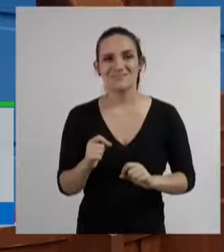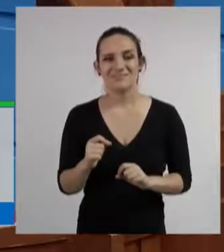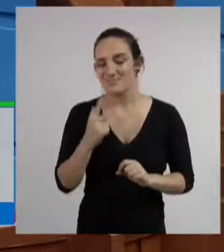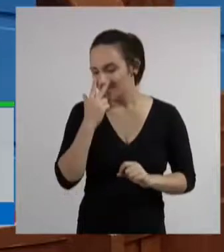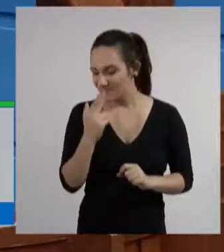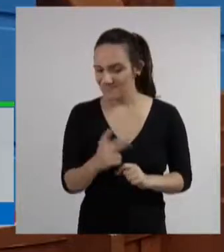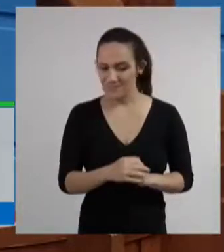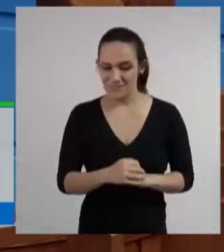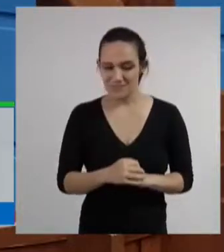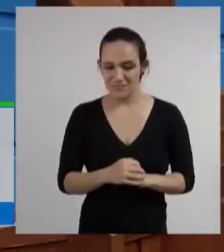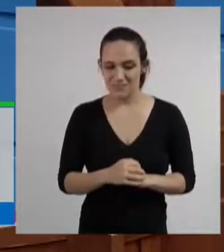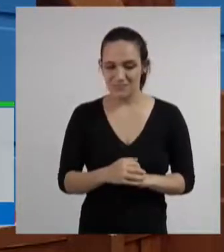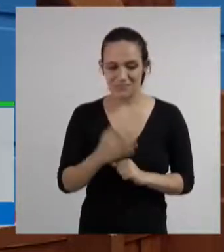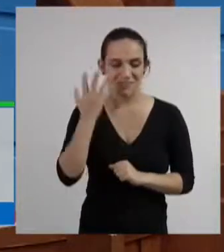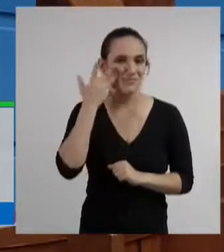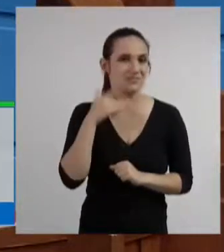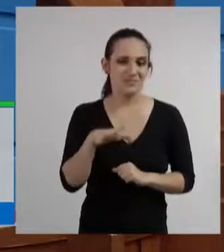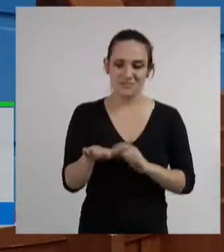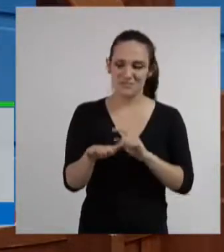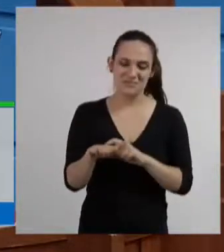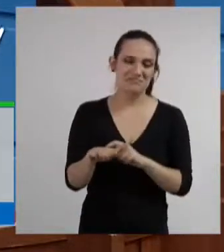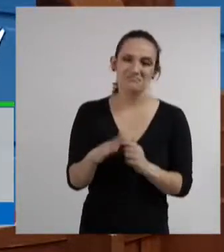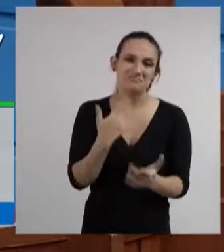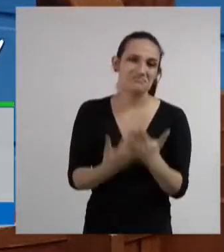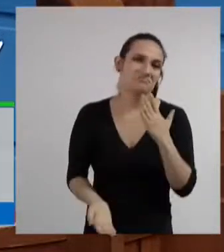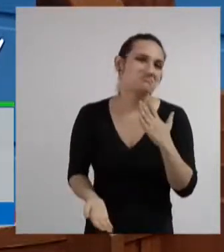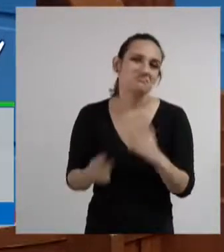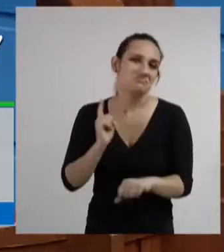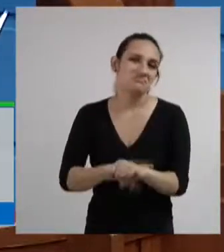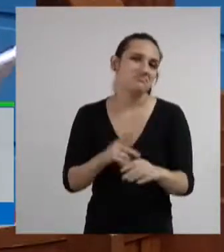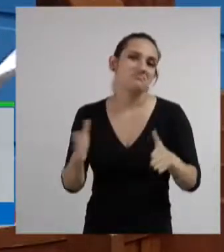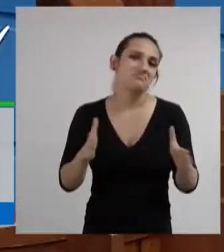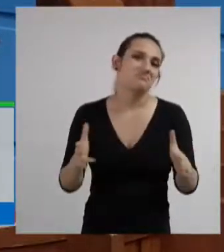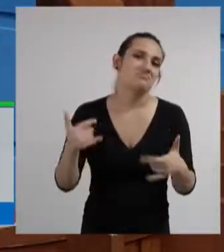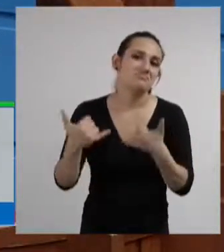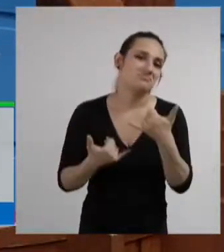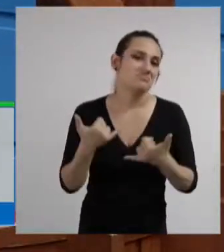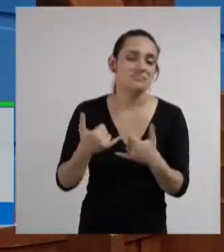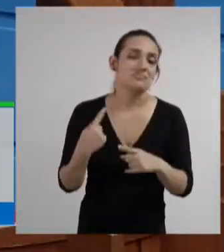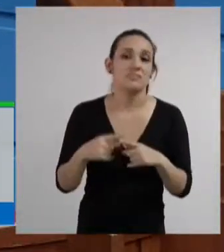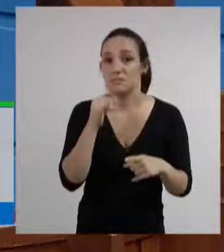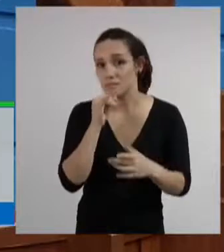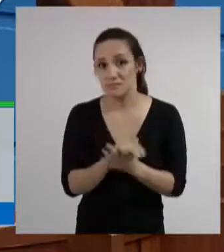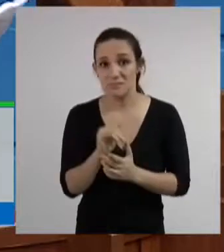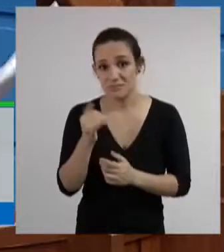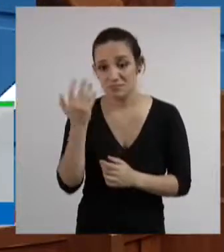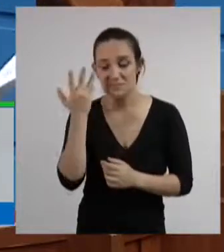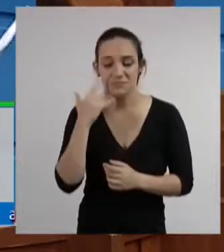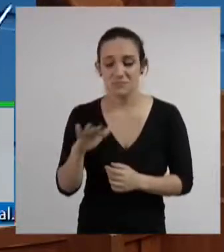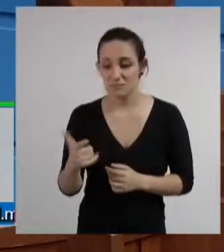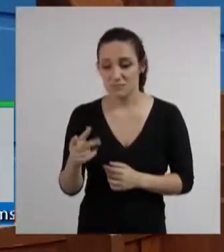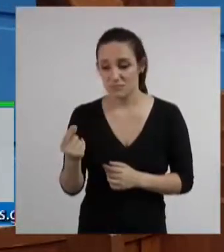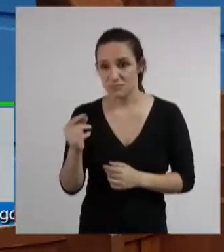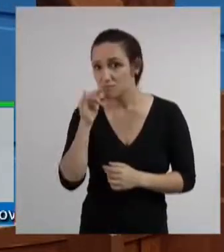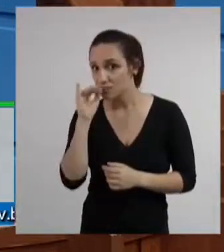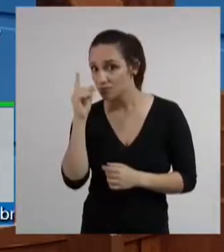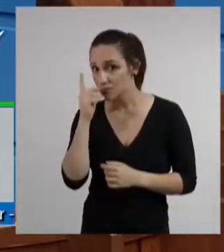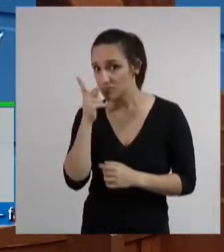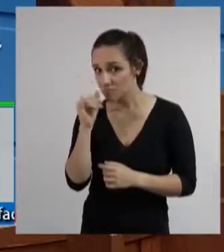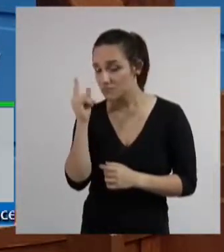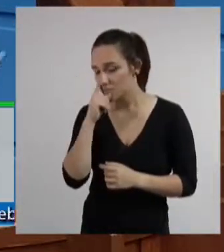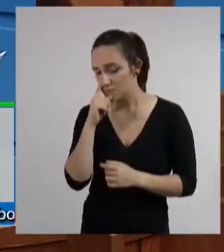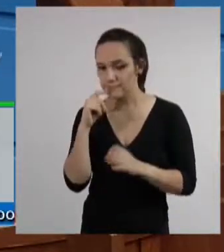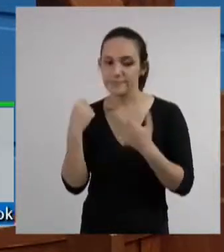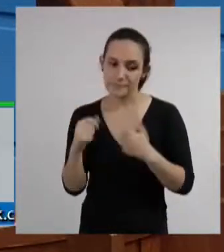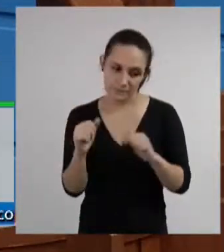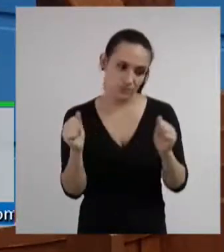suprimindo da criança a sua infância, que muitas vezes tem que deixar a escola, tem que buscar complemento